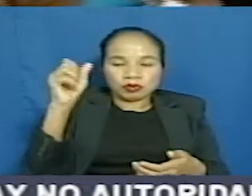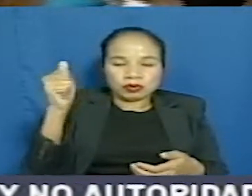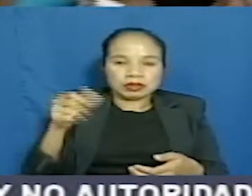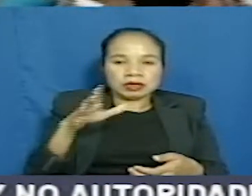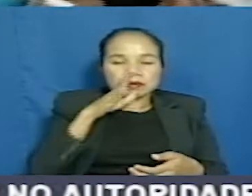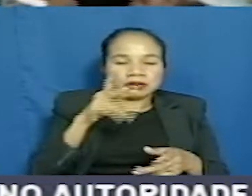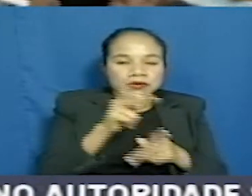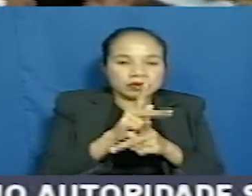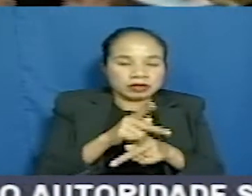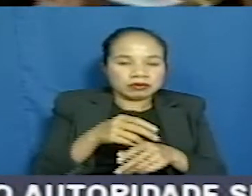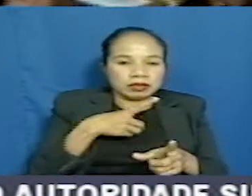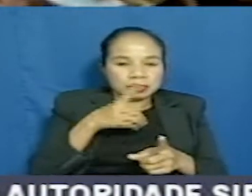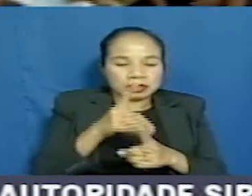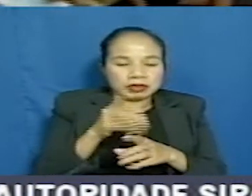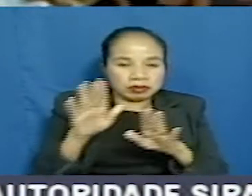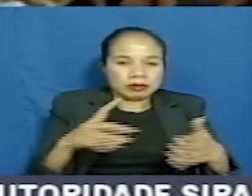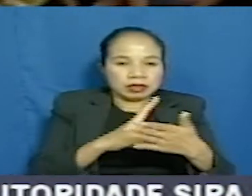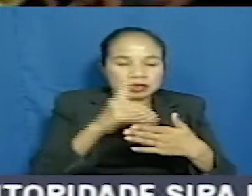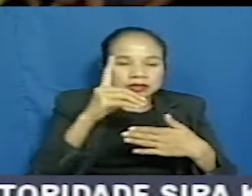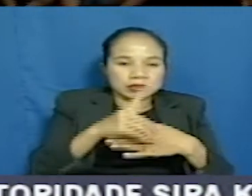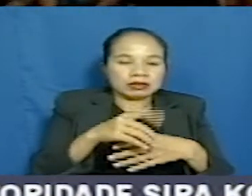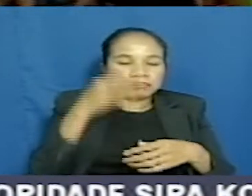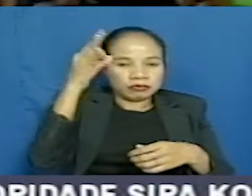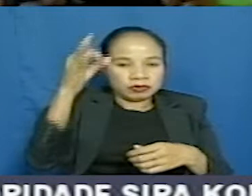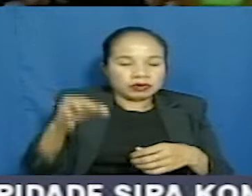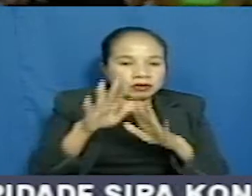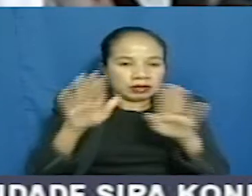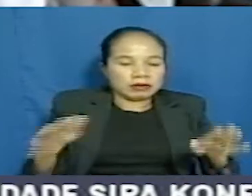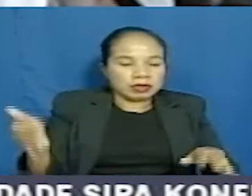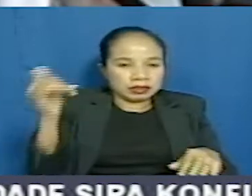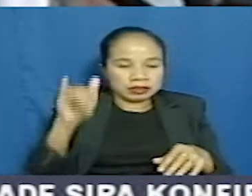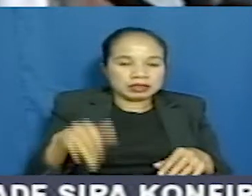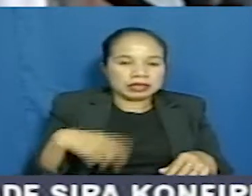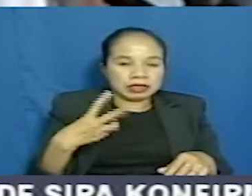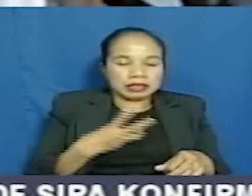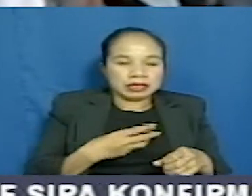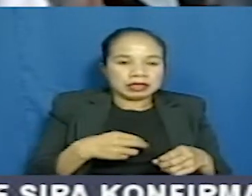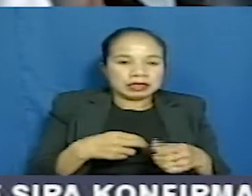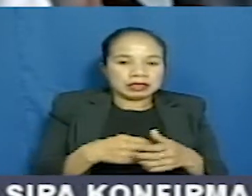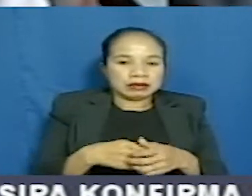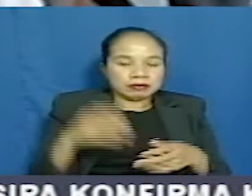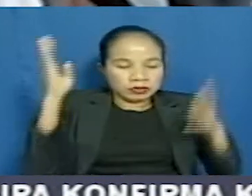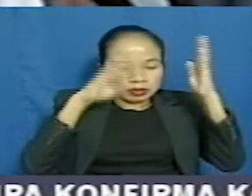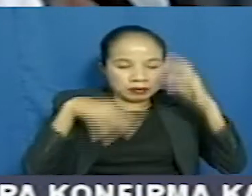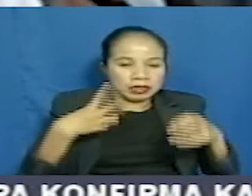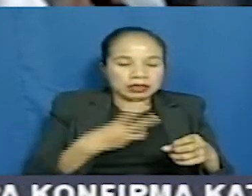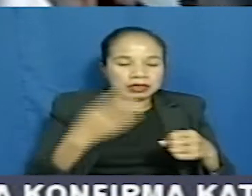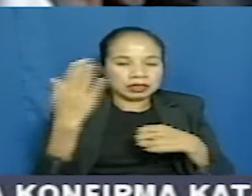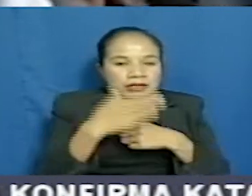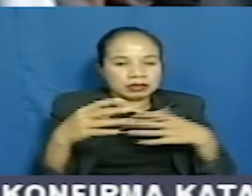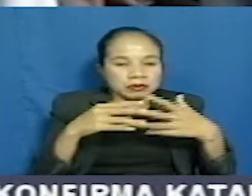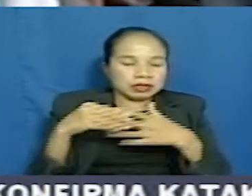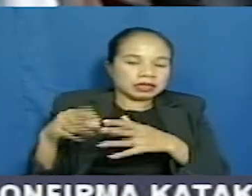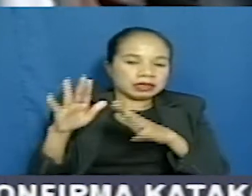Labari, onde prepara desenvolvimento para futuro Labari que será nian. Tem situação e a itinerai laran que é grave, liliu para Labari que